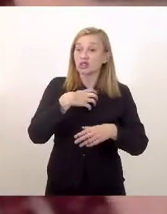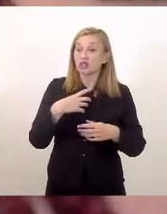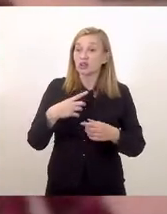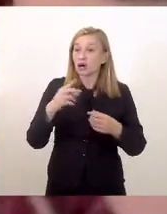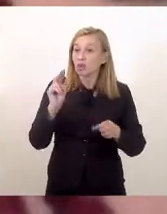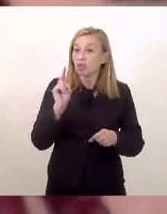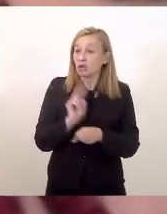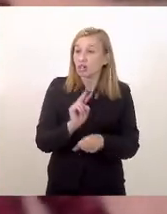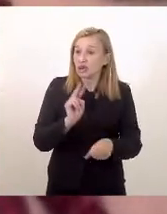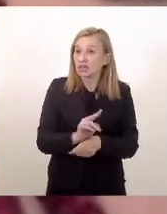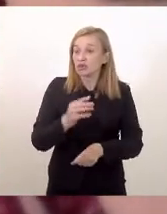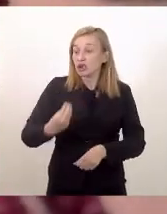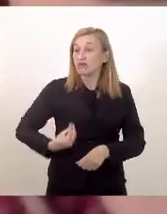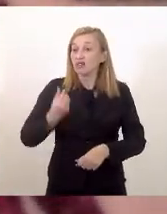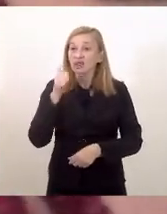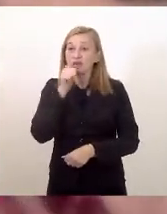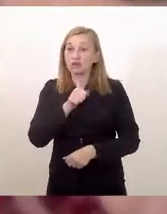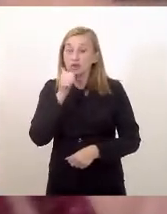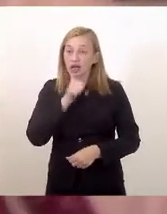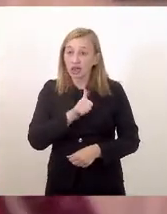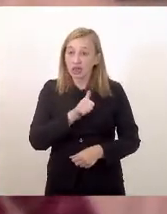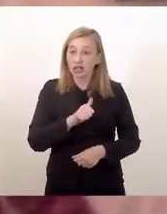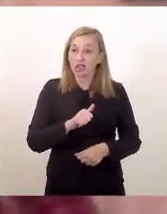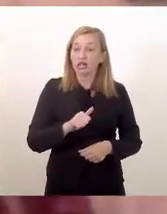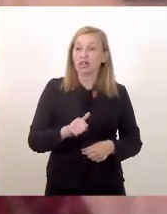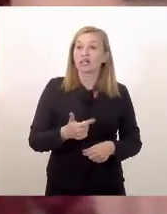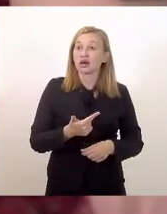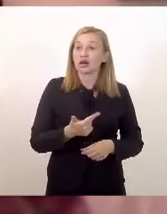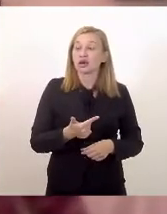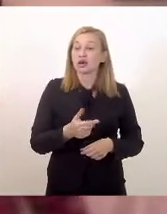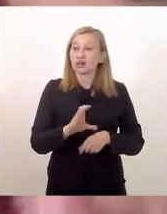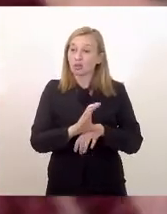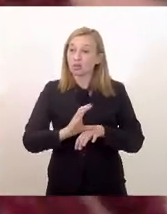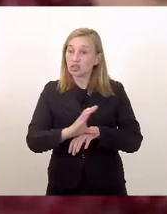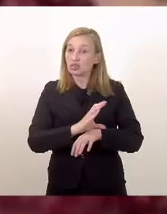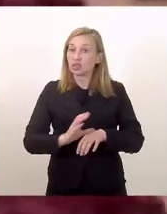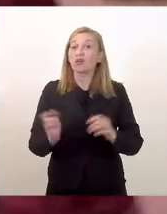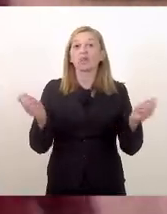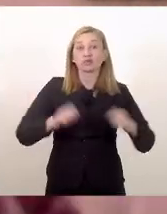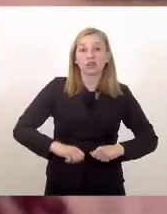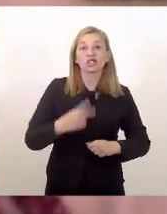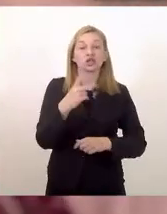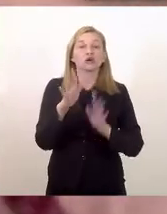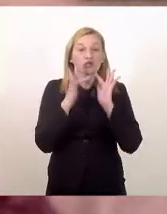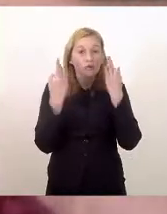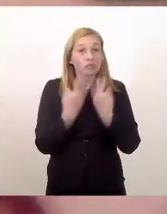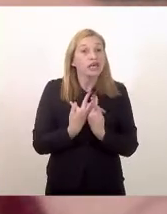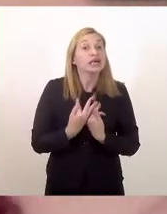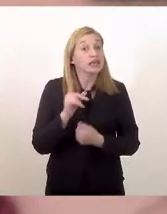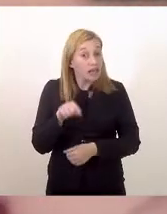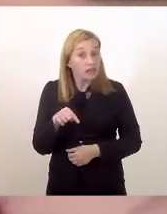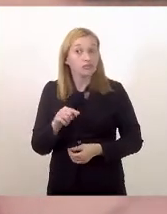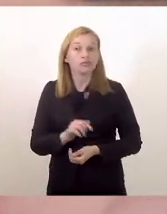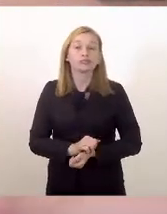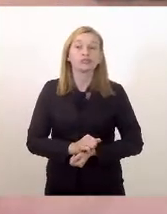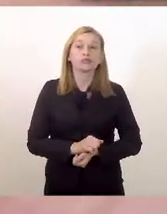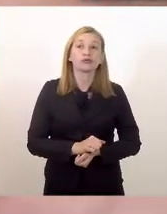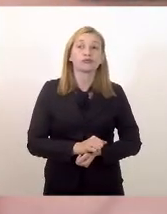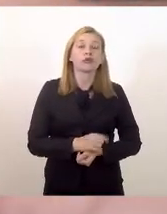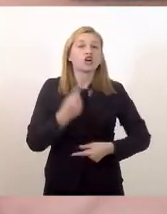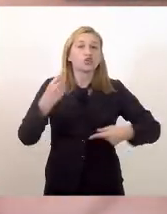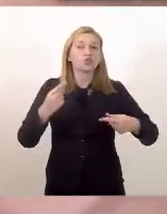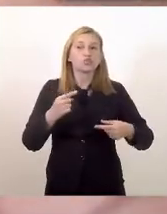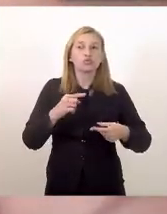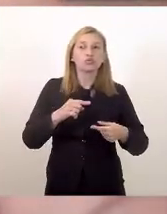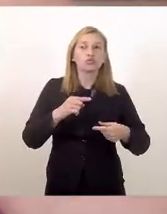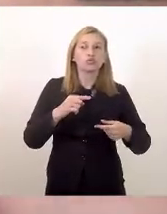das mulheres é a defesa incondicional da possibilidade das suas famílias, né? De uma